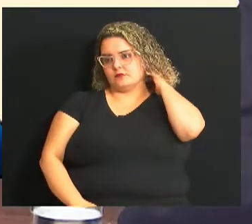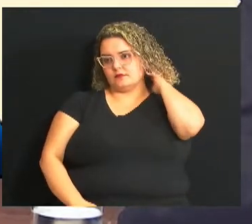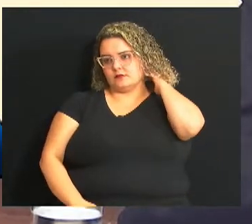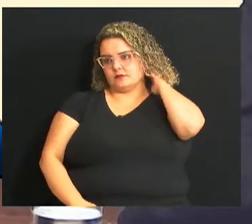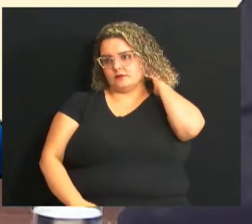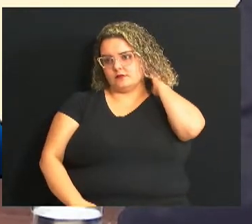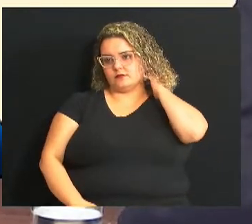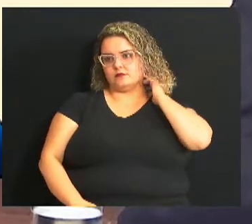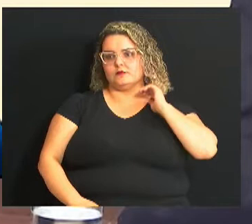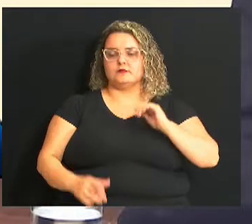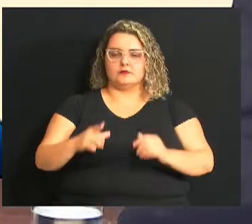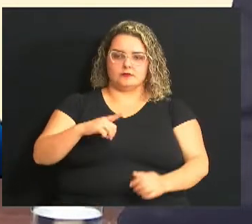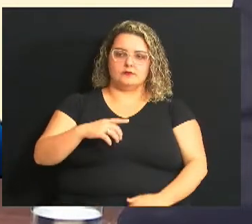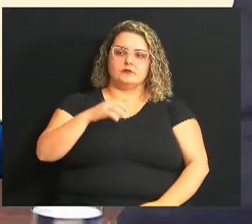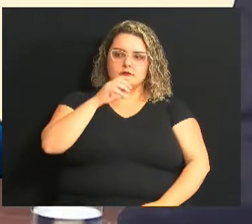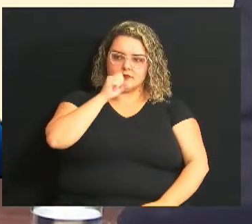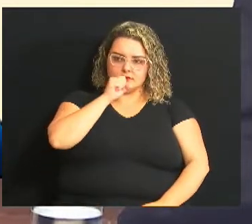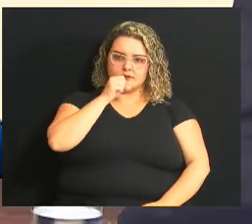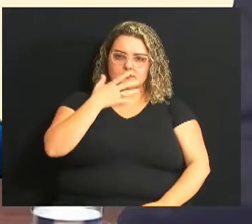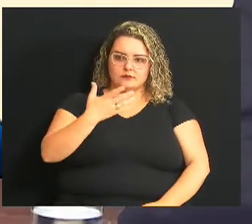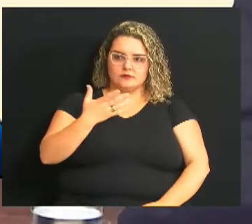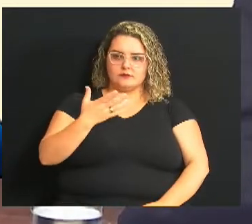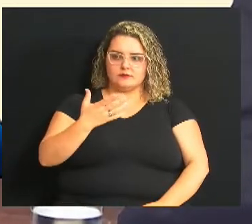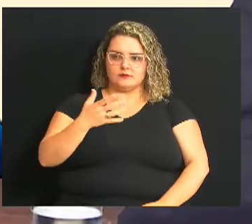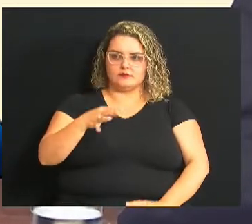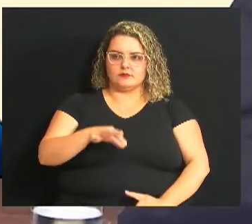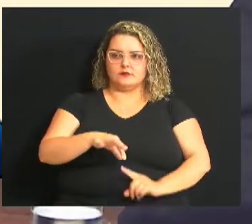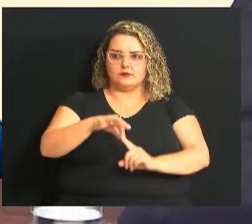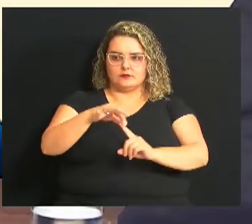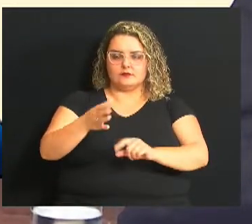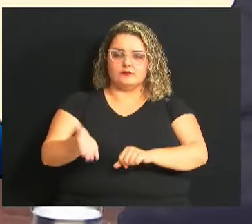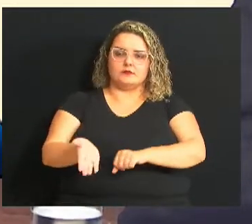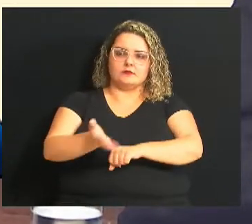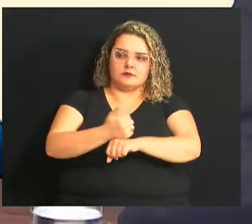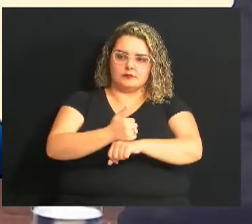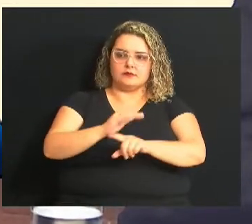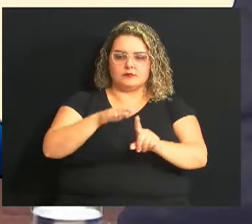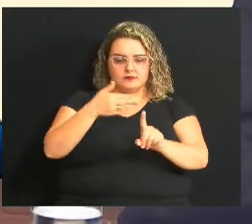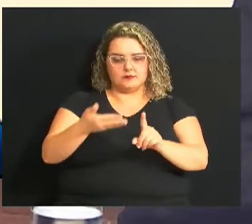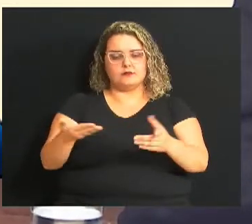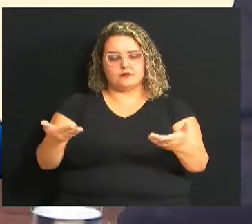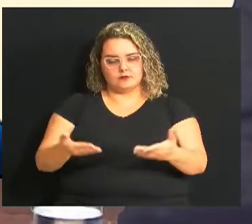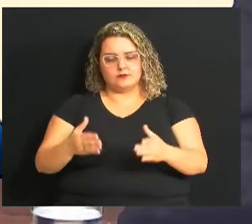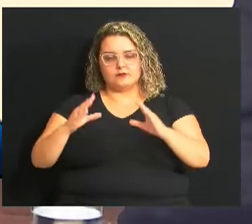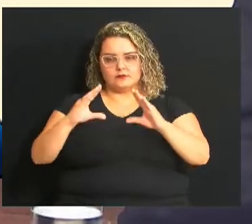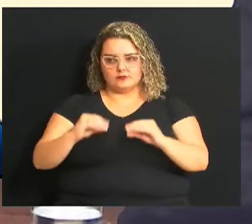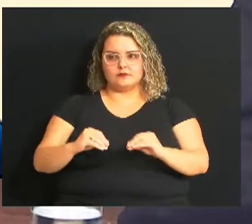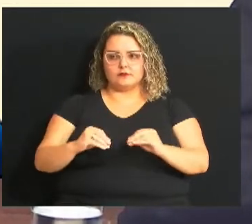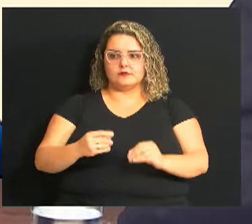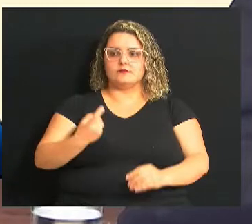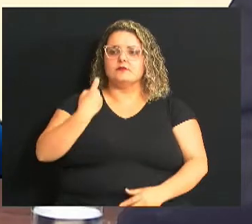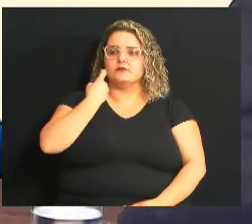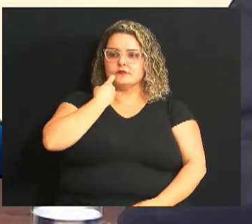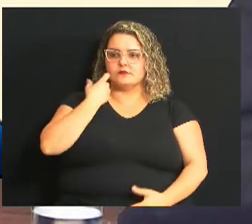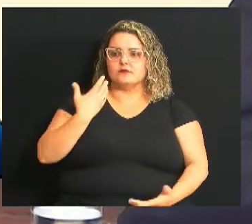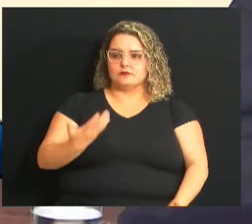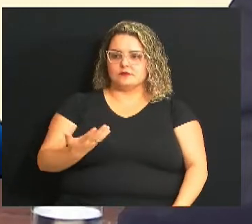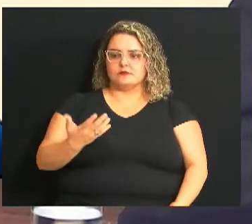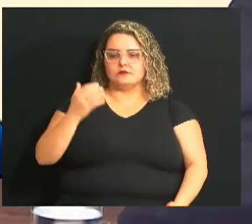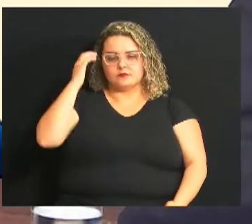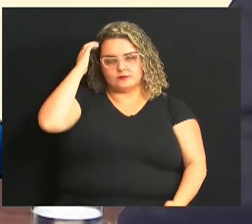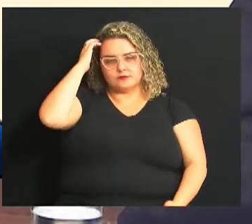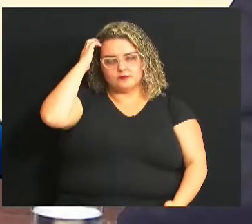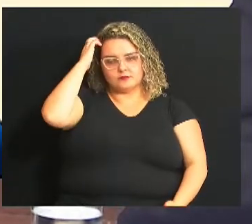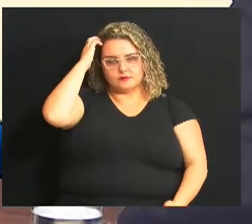no sábado, nós resolvemos antecipar a homenagem para essa noite de sexta-feira. Então, é uma forma